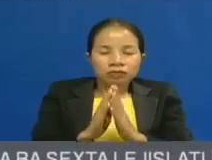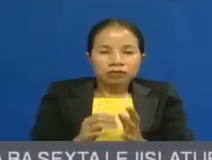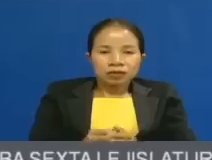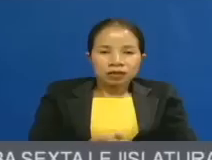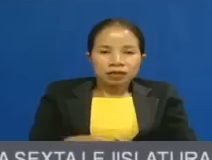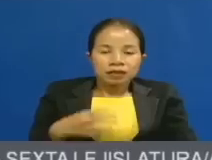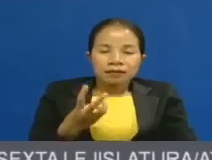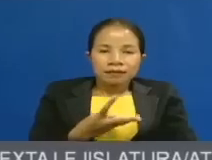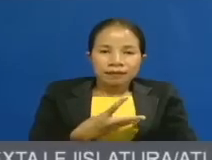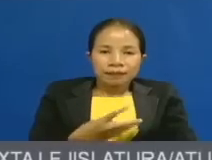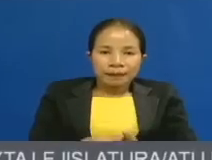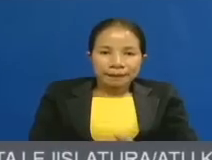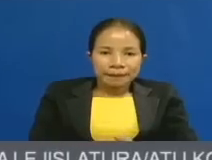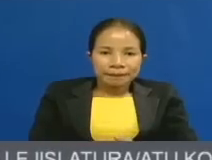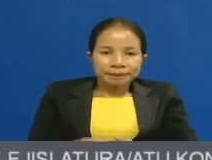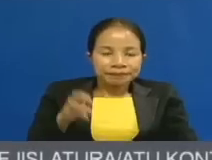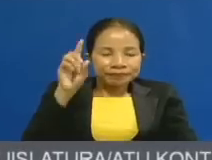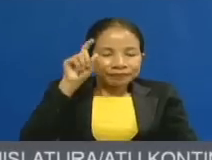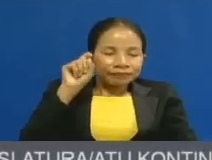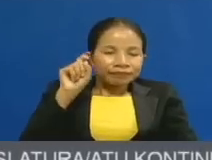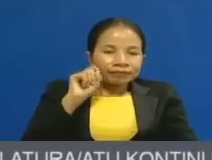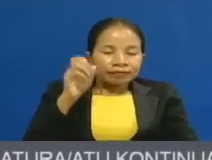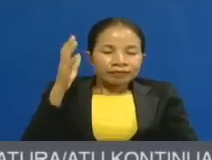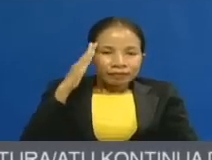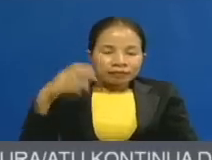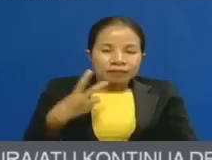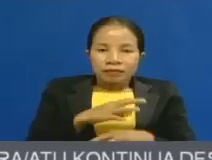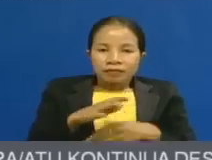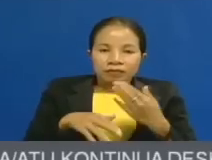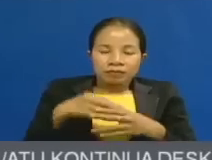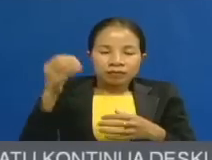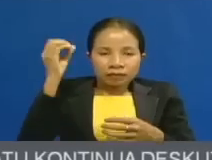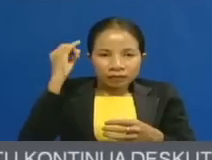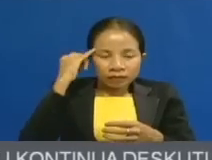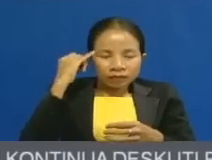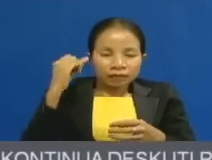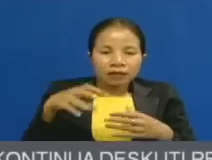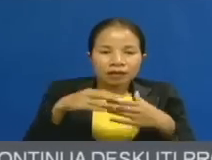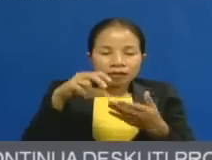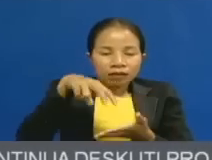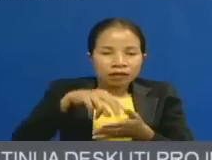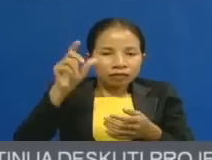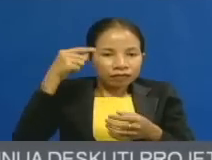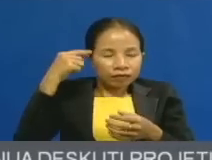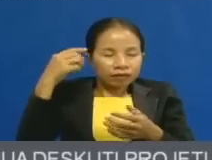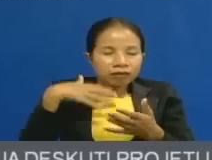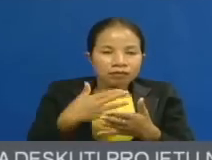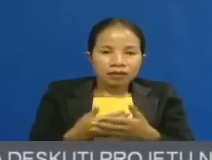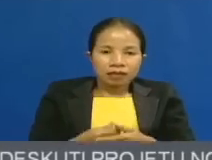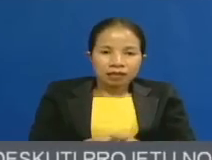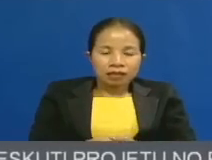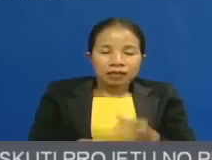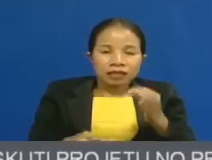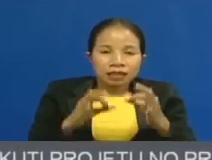ita ni a mambot kara lasana na usman considera ita hutu opinião atu hari governo dia hari governo dia nene